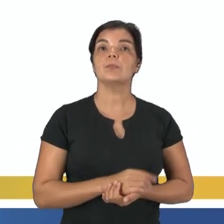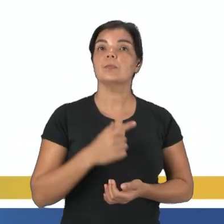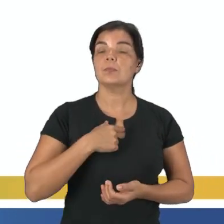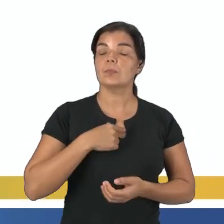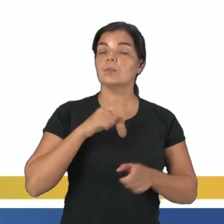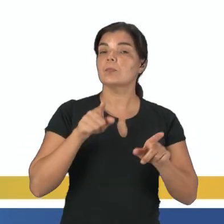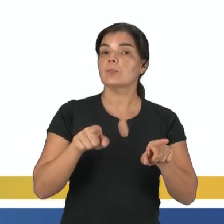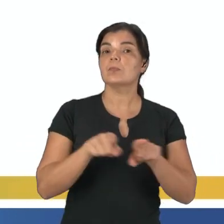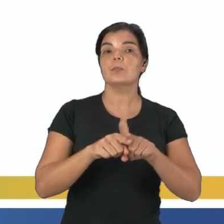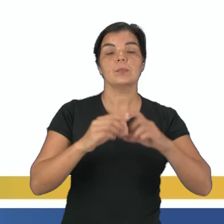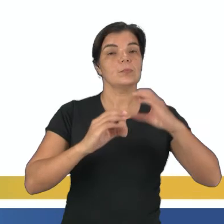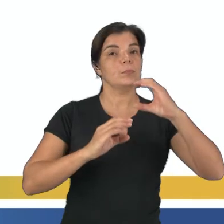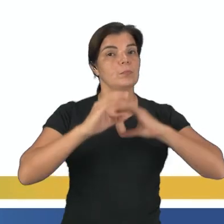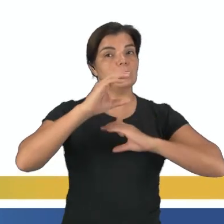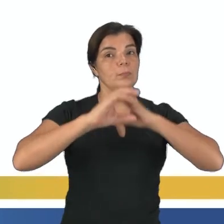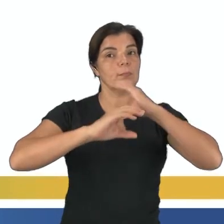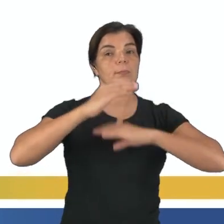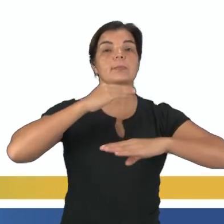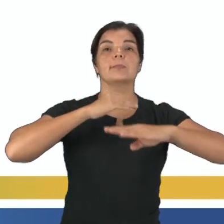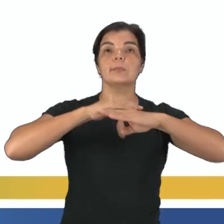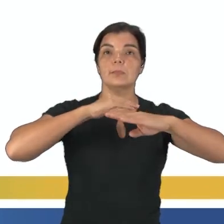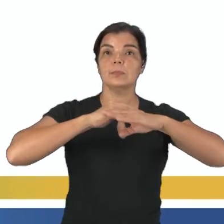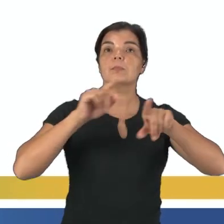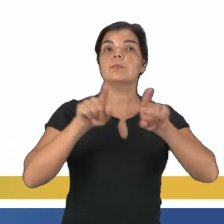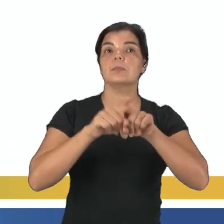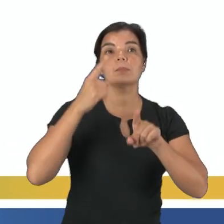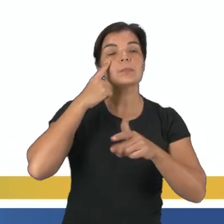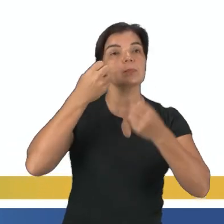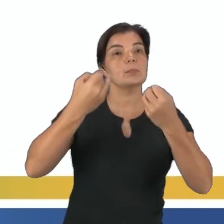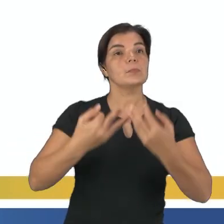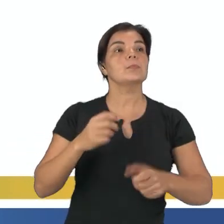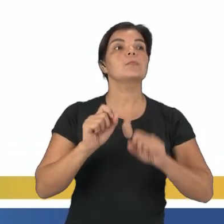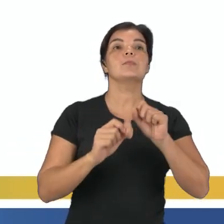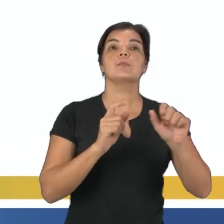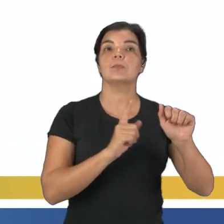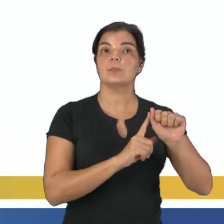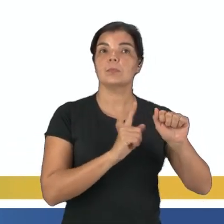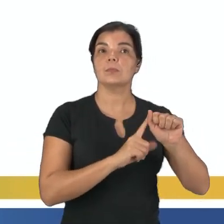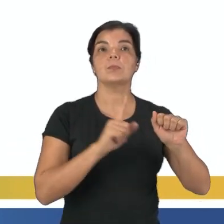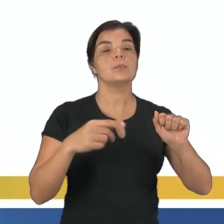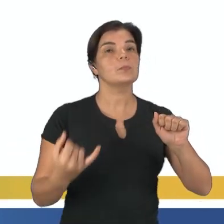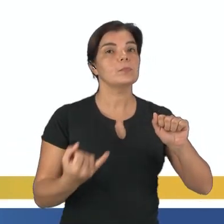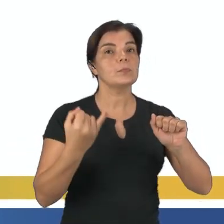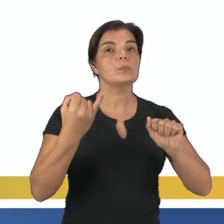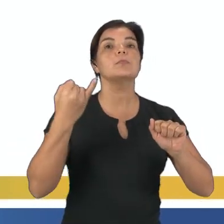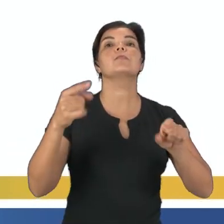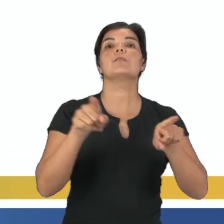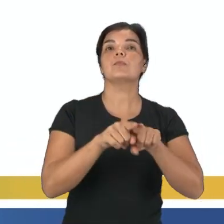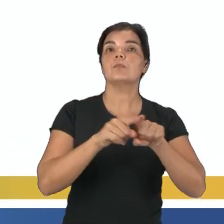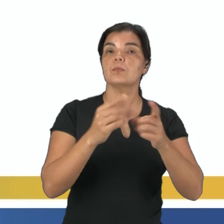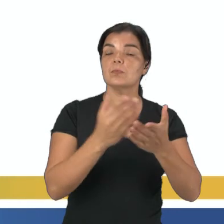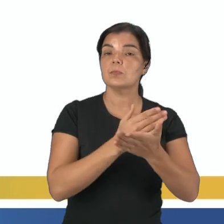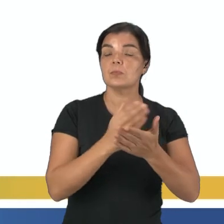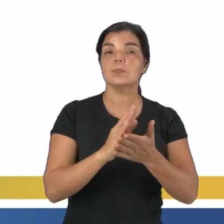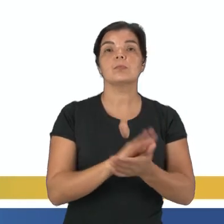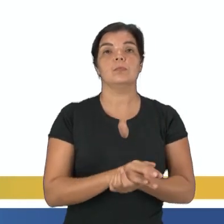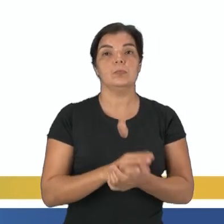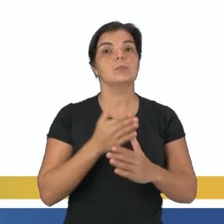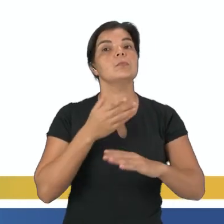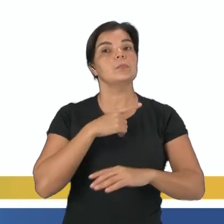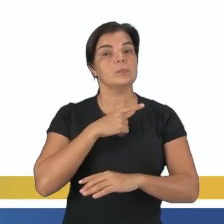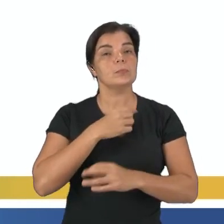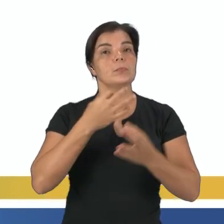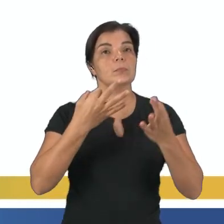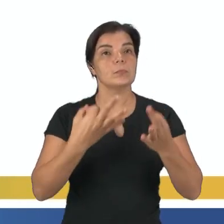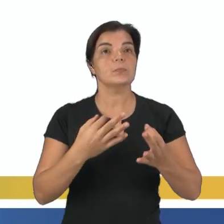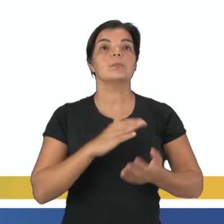igualdade como um caminho para a equidade, podemos dizer que A, é de fundamental importância que alguns tenham